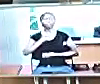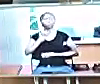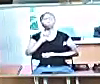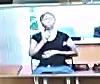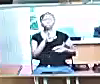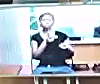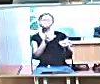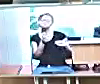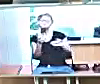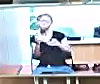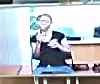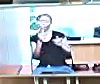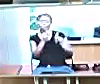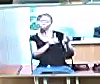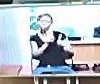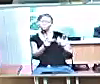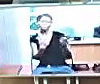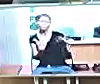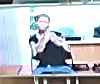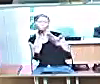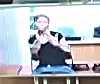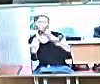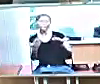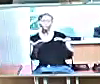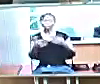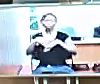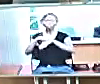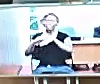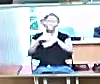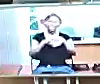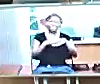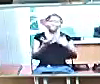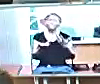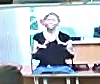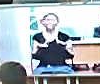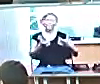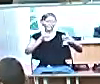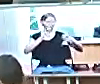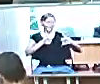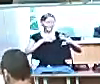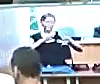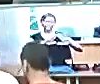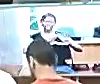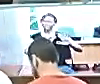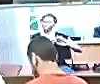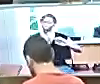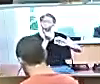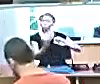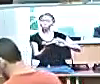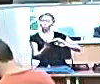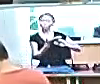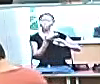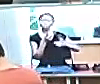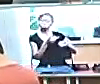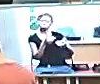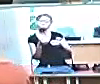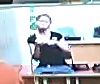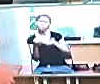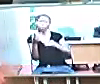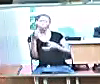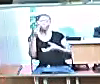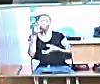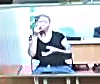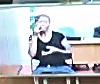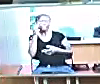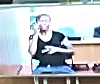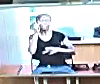as pessoas do que dialogar com as pessoas do que sair desse nosso ambiente e ouvir as pessoas e também chamá los para